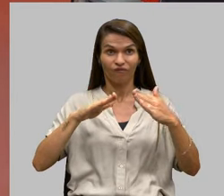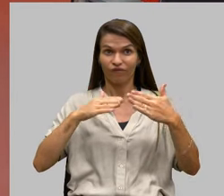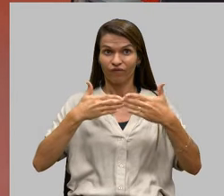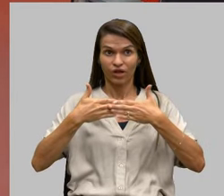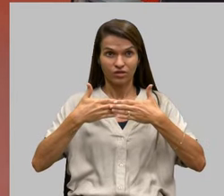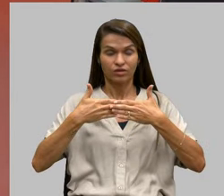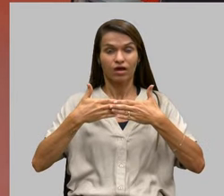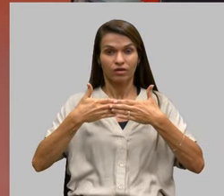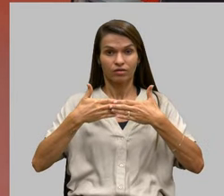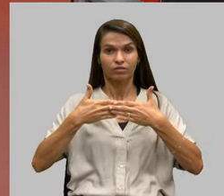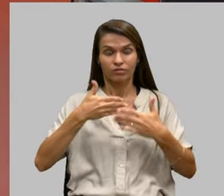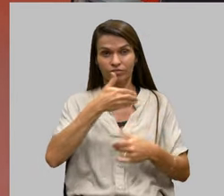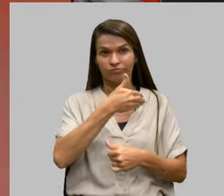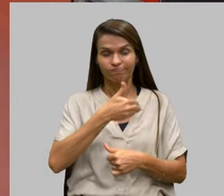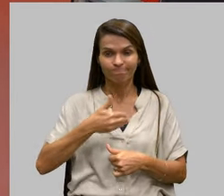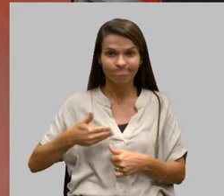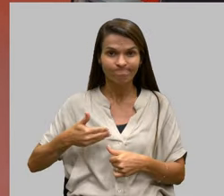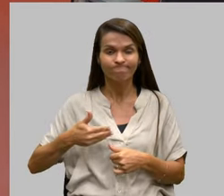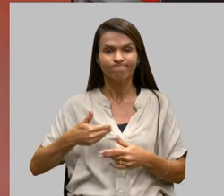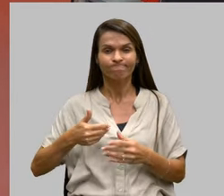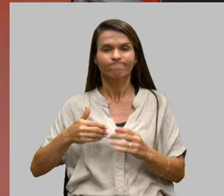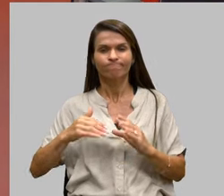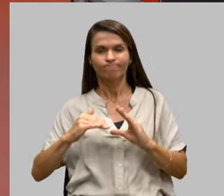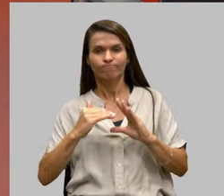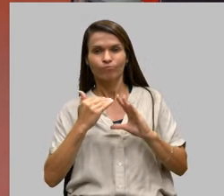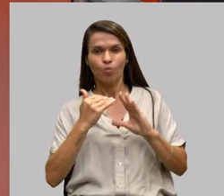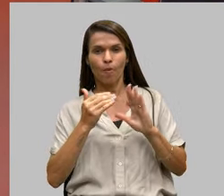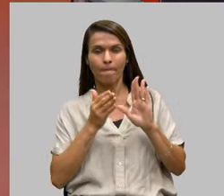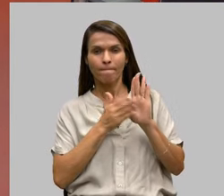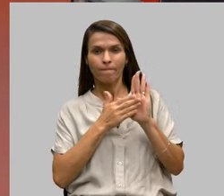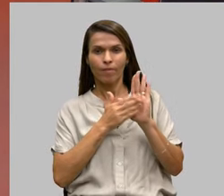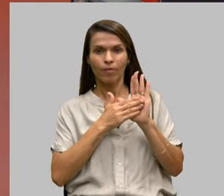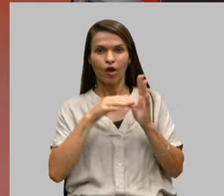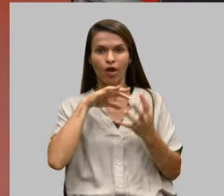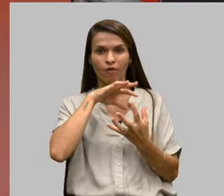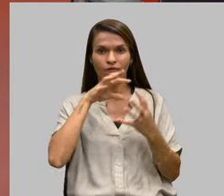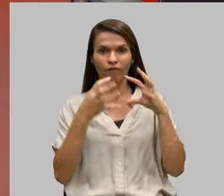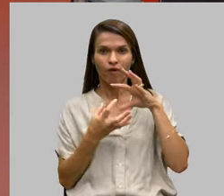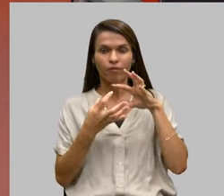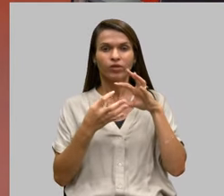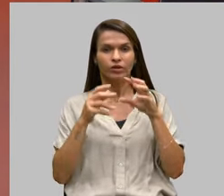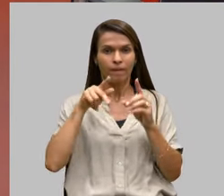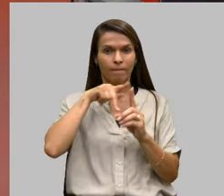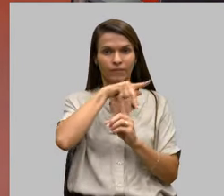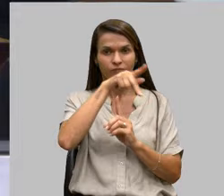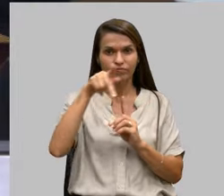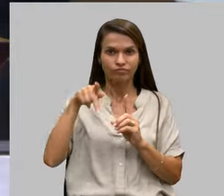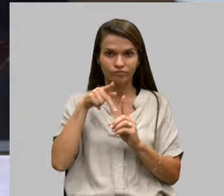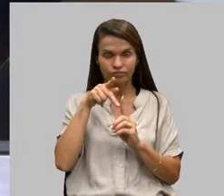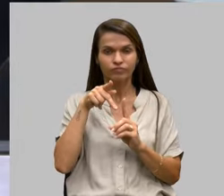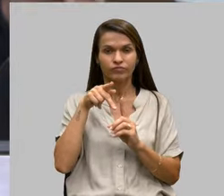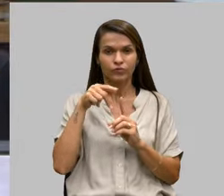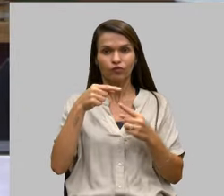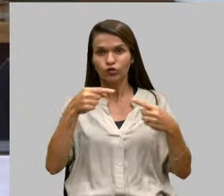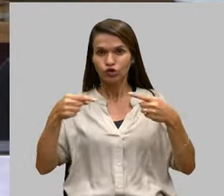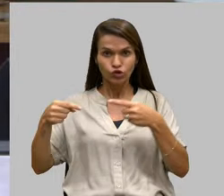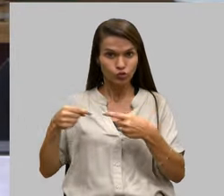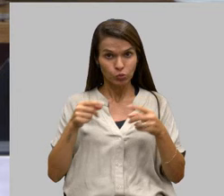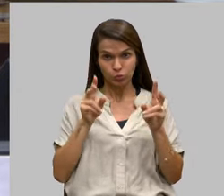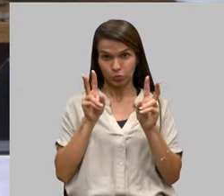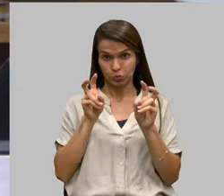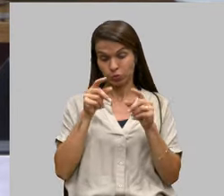governo mandou para cá uma proposta de reforma da da Previdência que foi discutida né